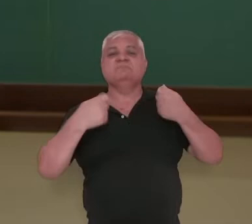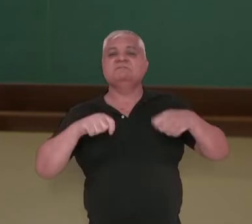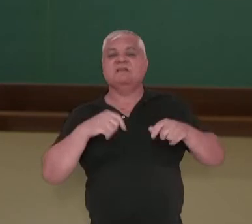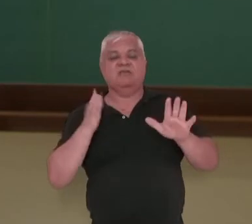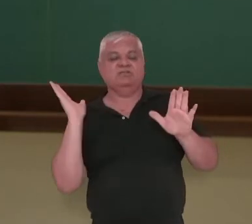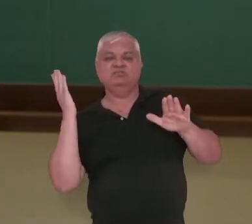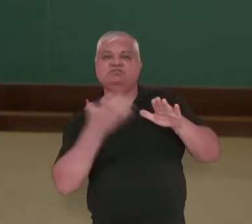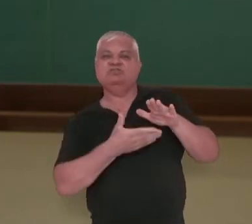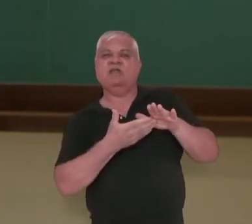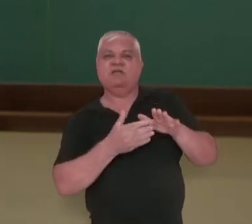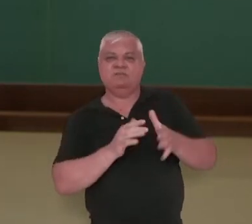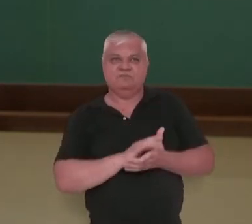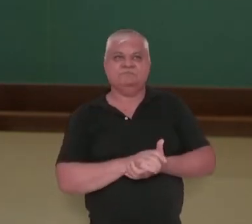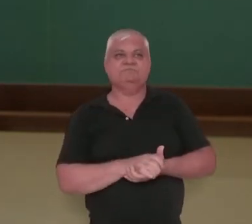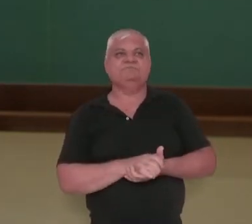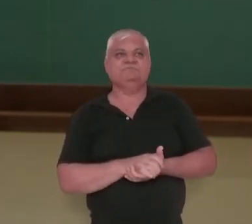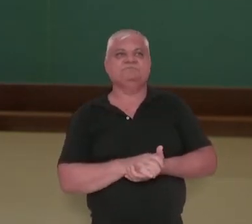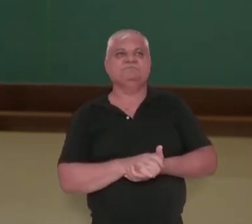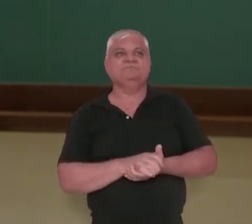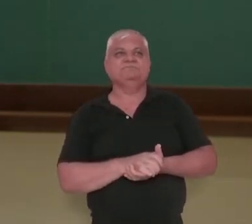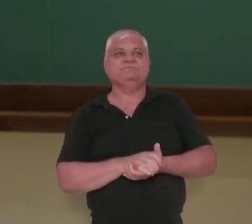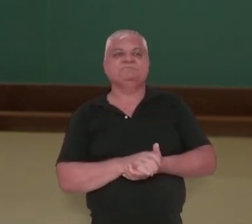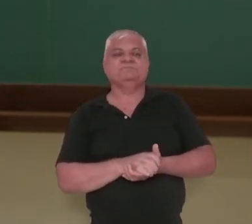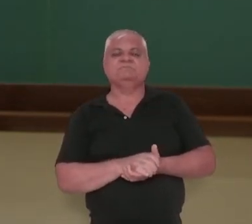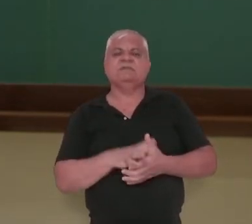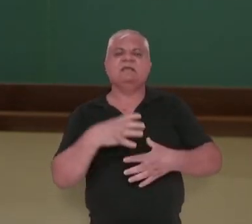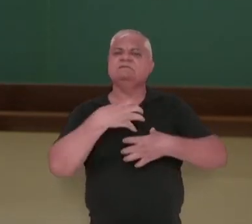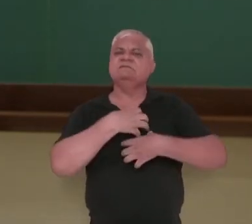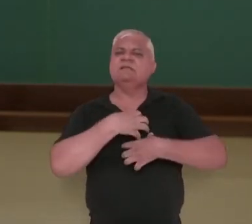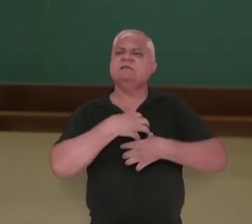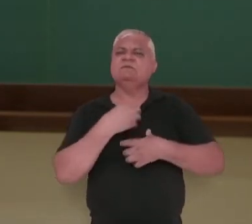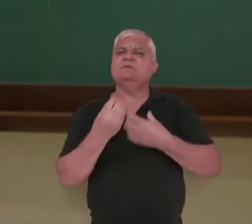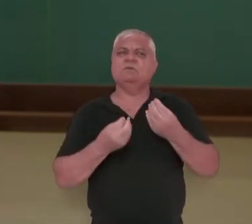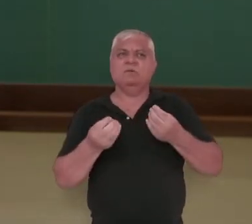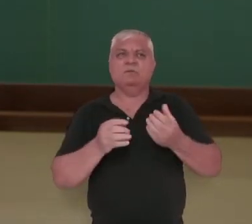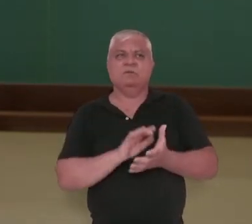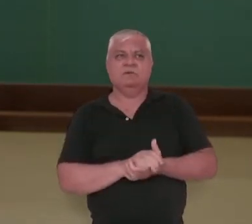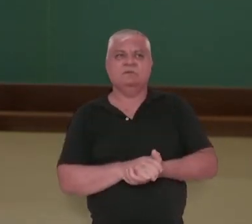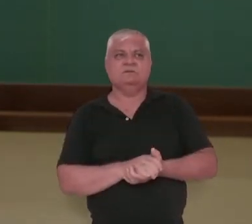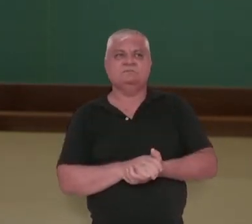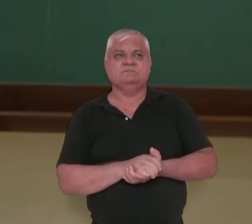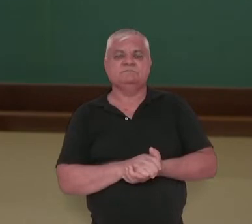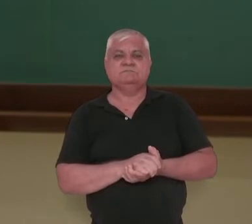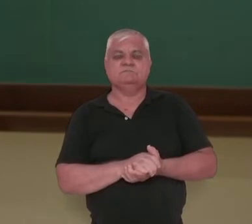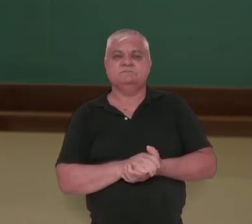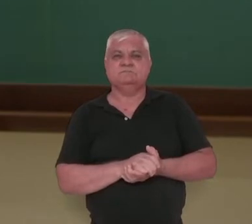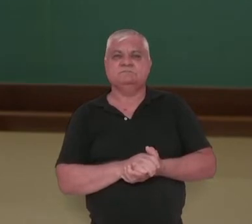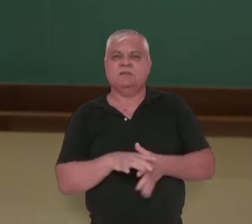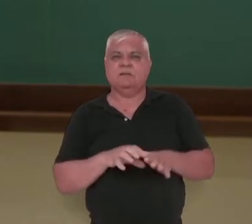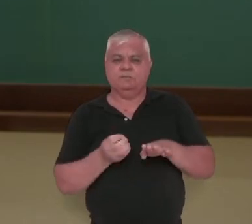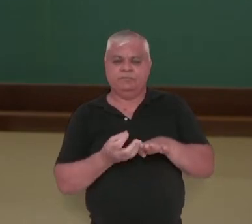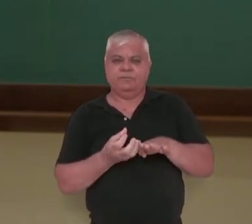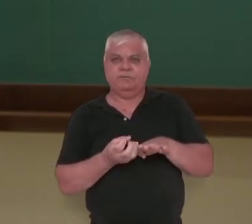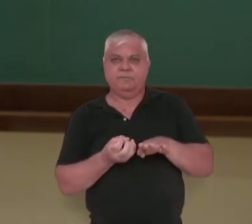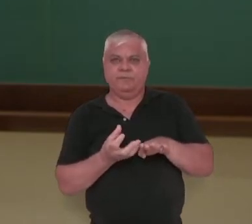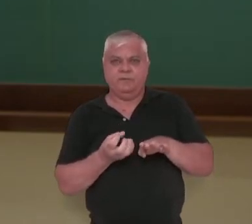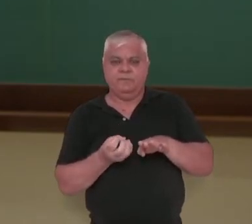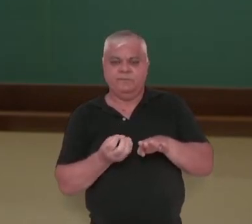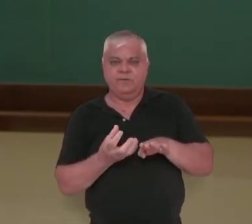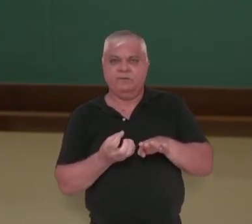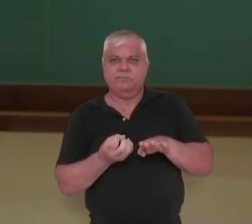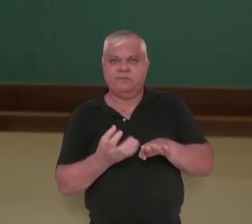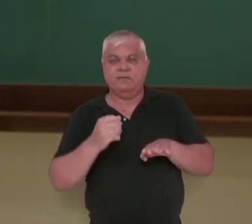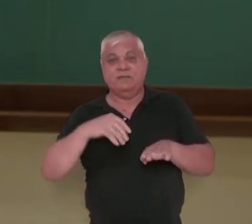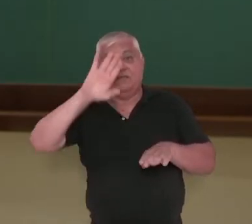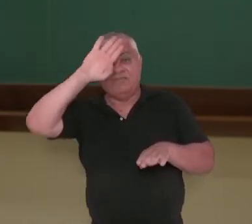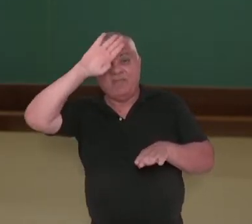oxigênio, ok? Muito bem, quais são os sintomas? Espasmos musculares,